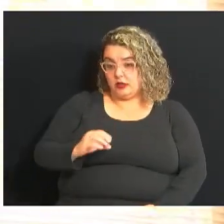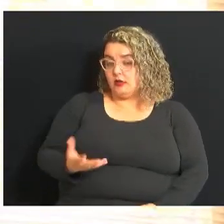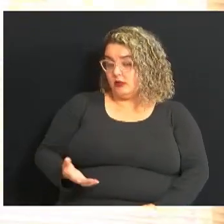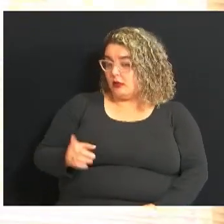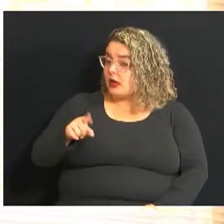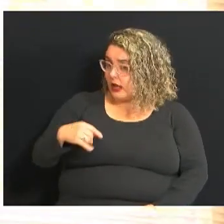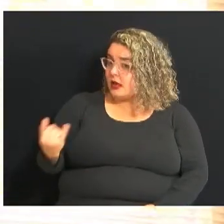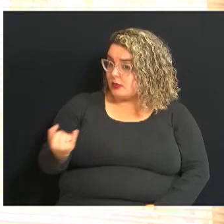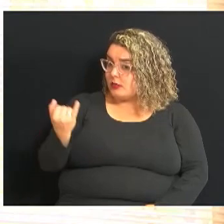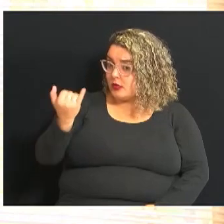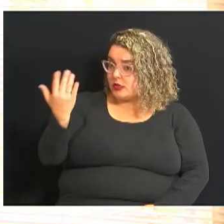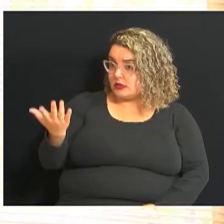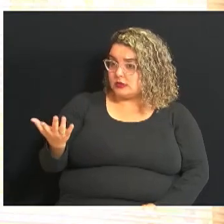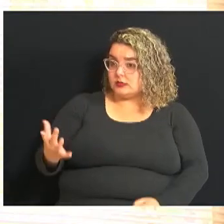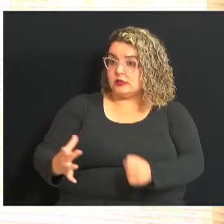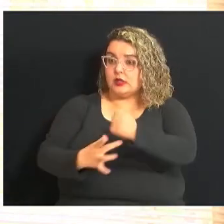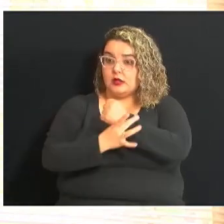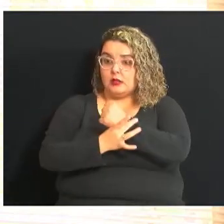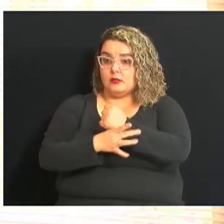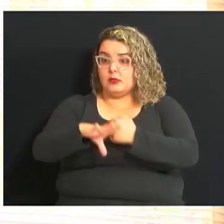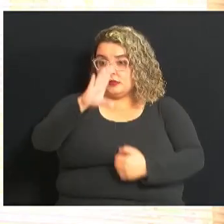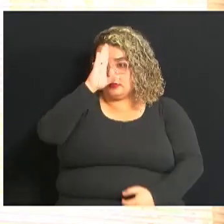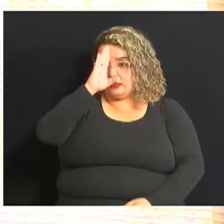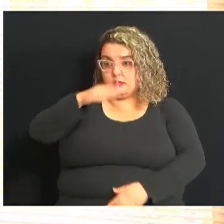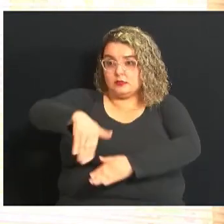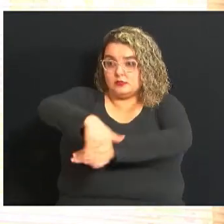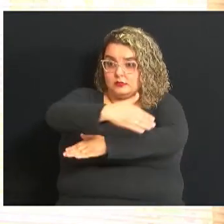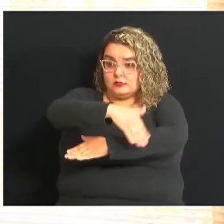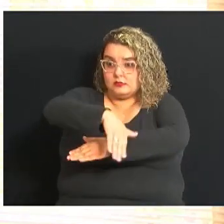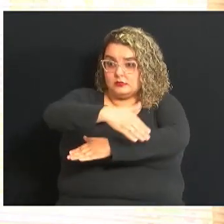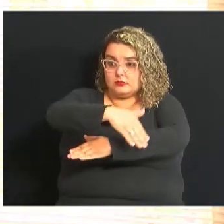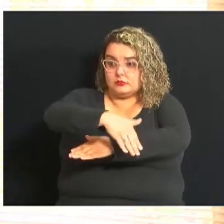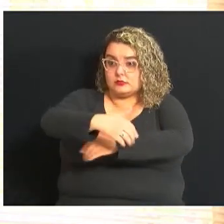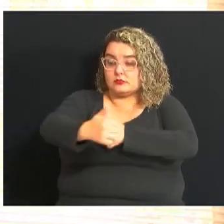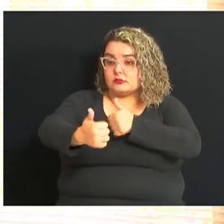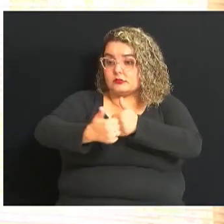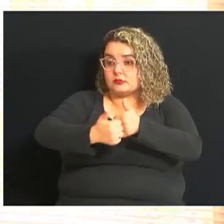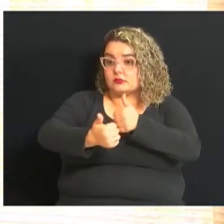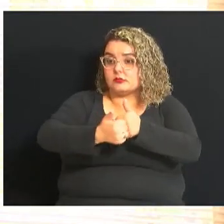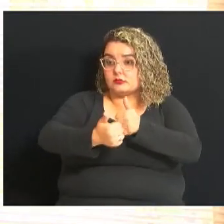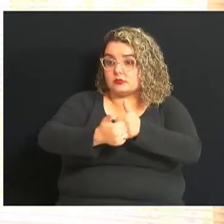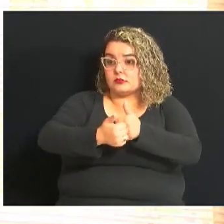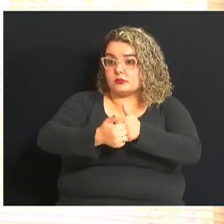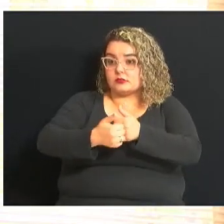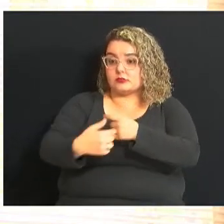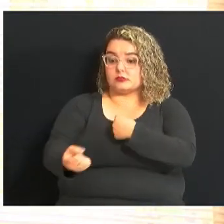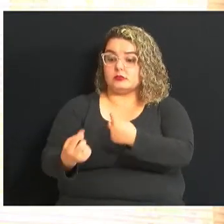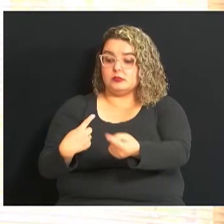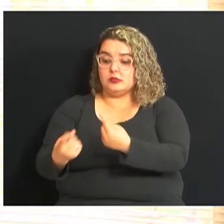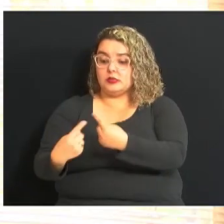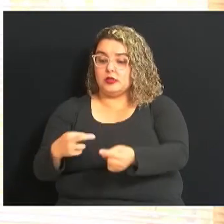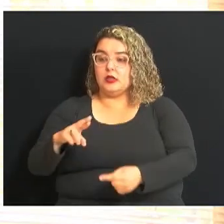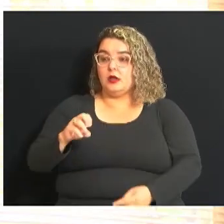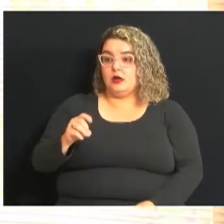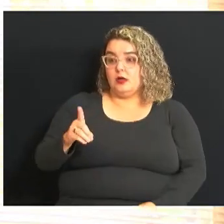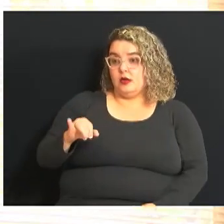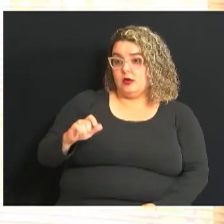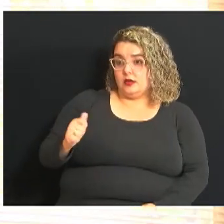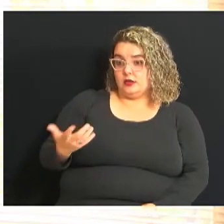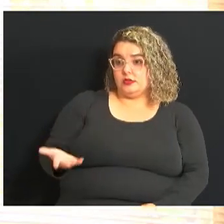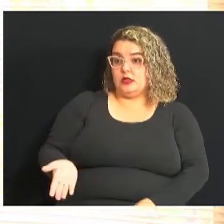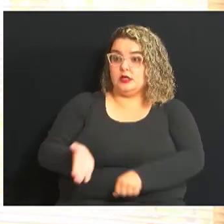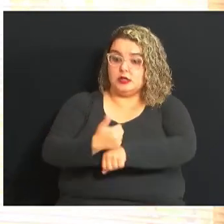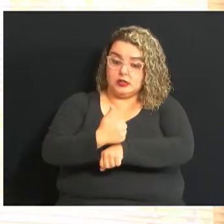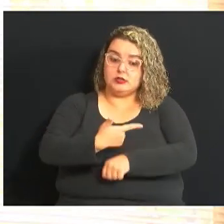Principalmente porque eu moro numa rua que é bem próximo da Estrada da Rod, né? Então, antes de 2019, como